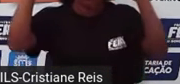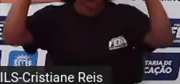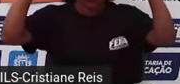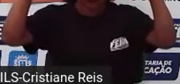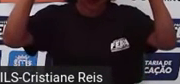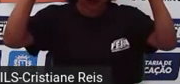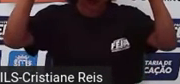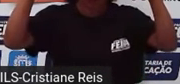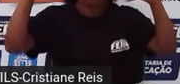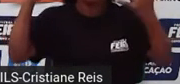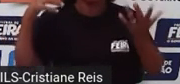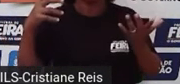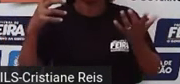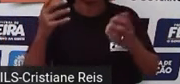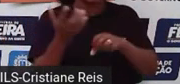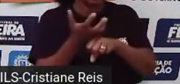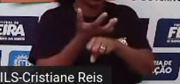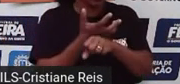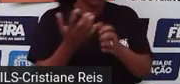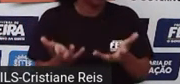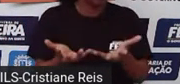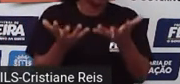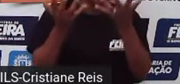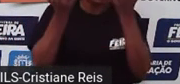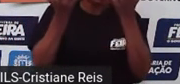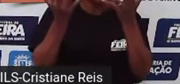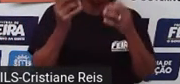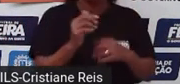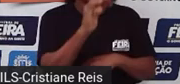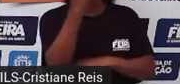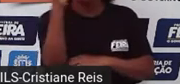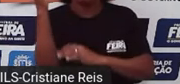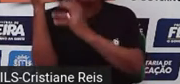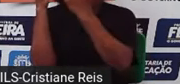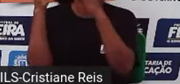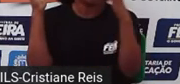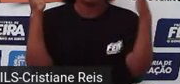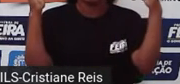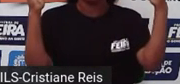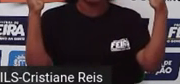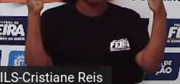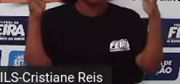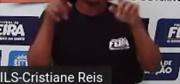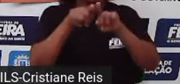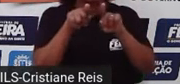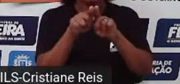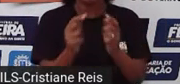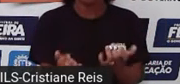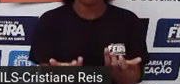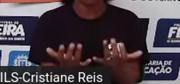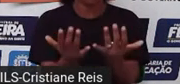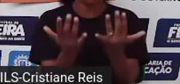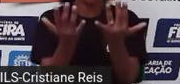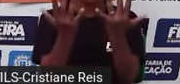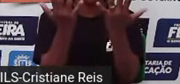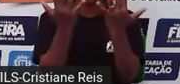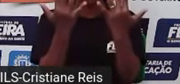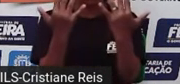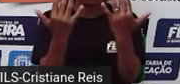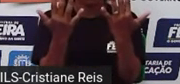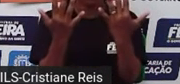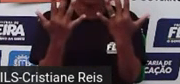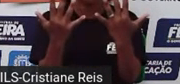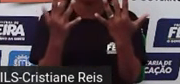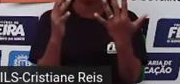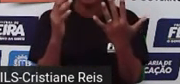você vai ter uma vegetação mais exuberante né a formação de florestas a formação de matas e no lugar onde o clima ele é